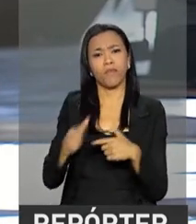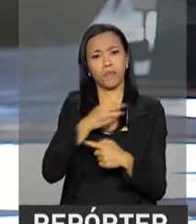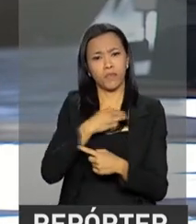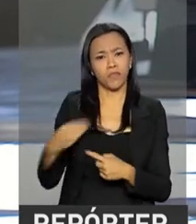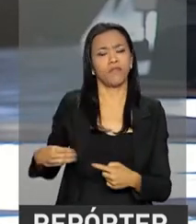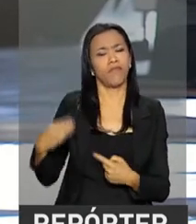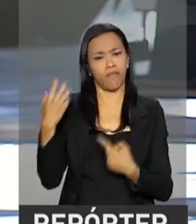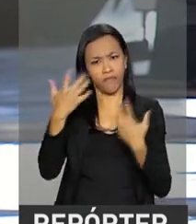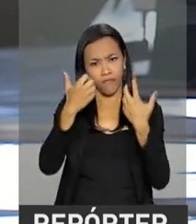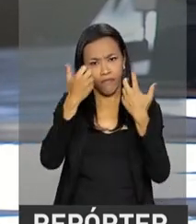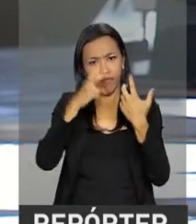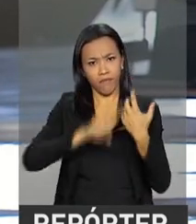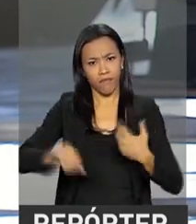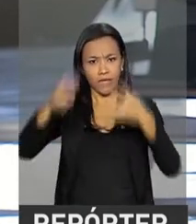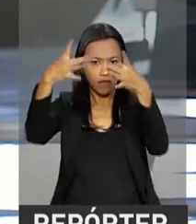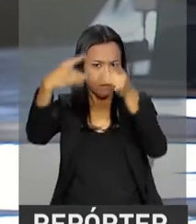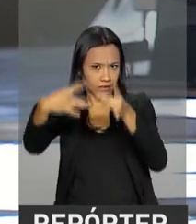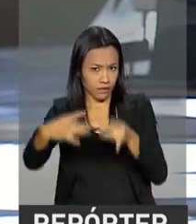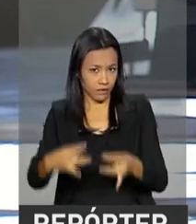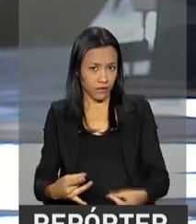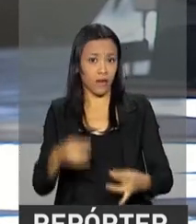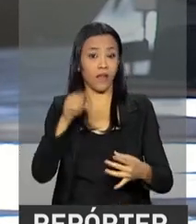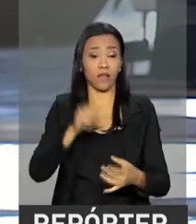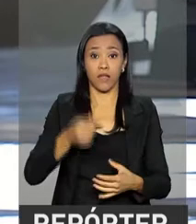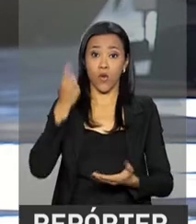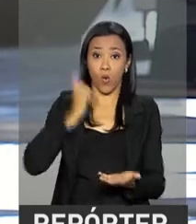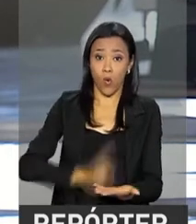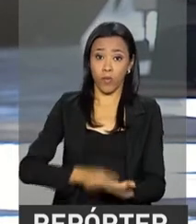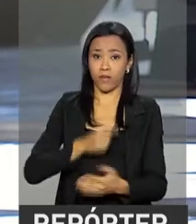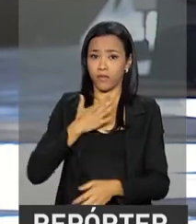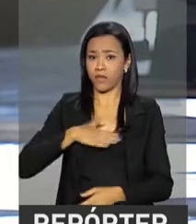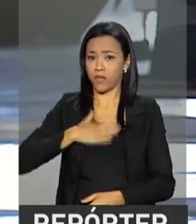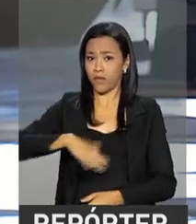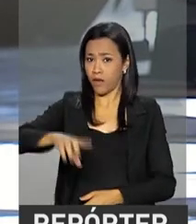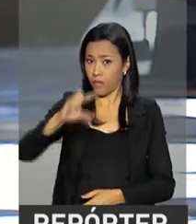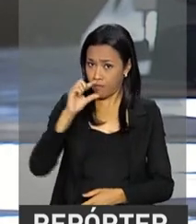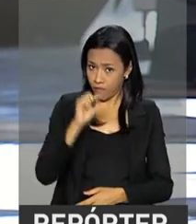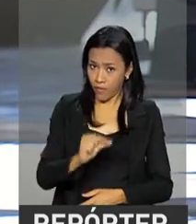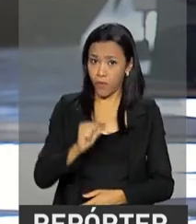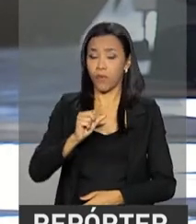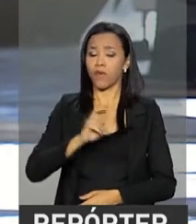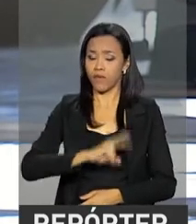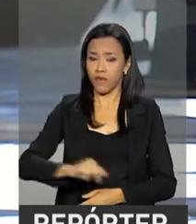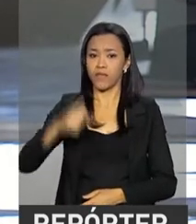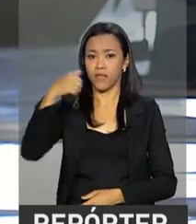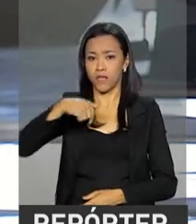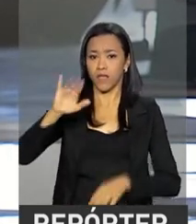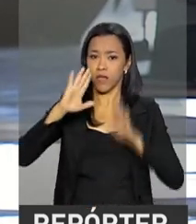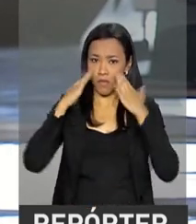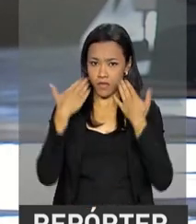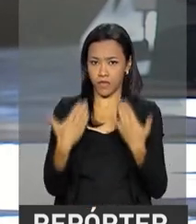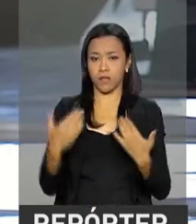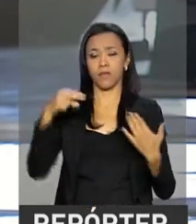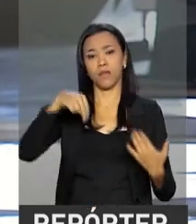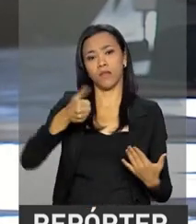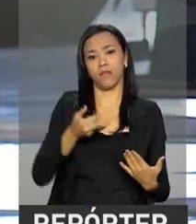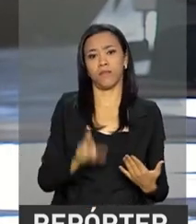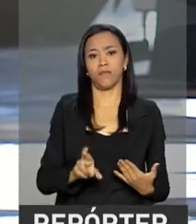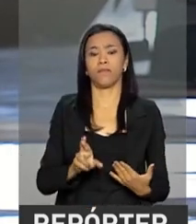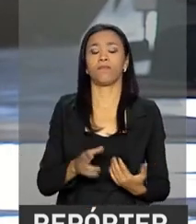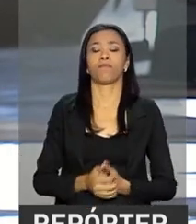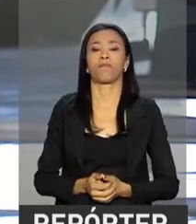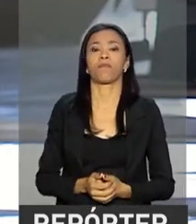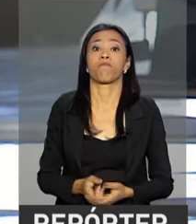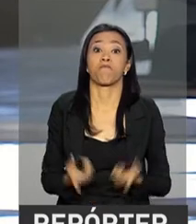sobre as medidas em entrevista coletiva marcada para daqui a pouco e que vai ser transmitida ao vivo pela tv nbr